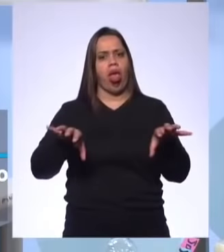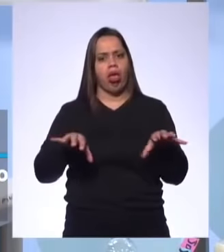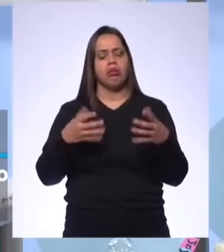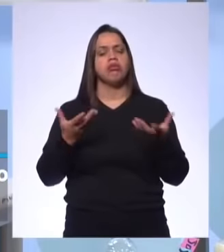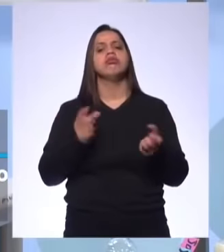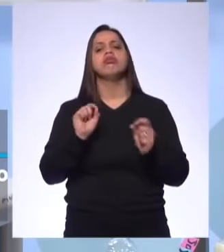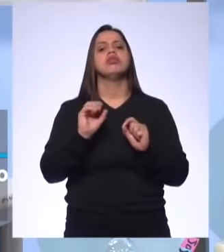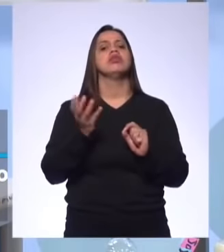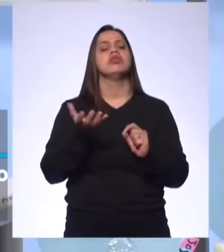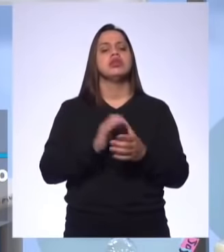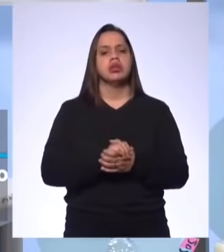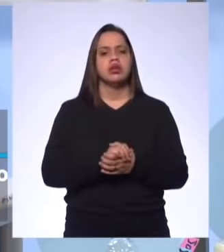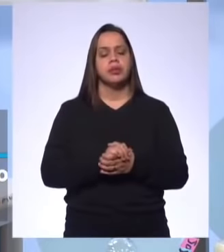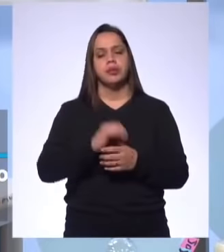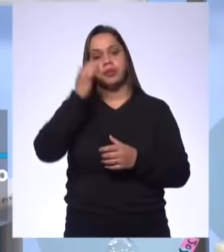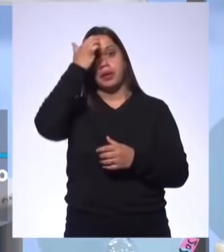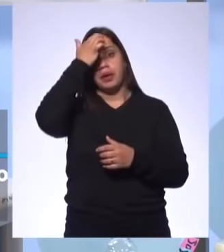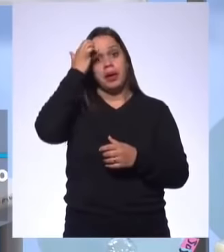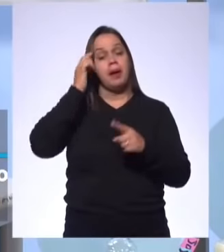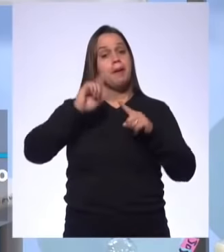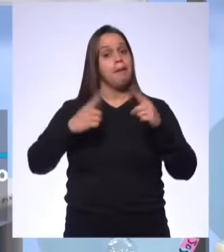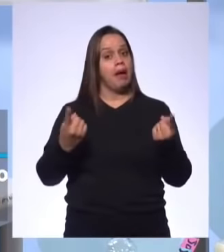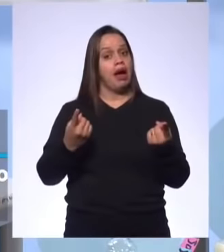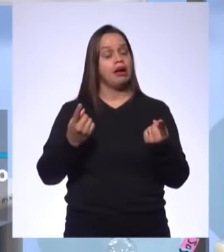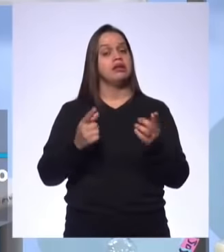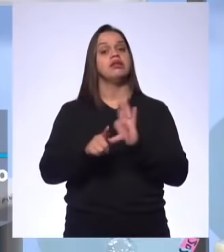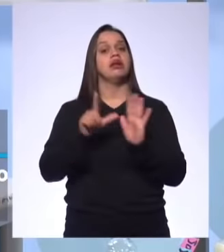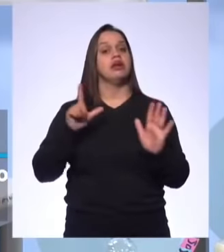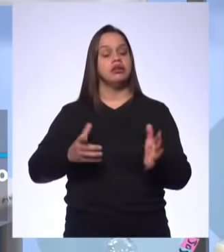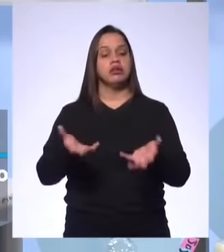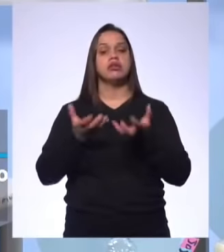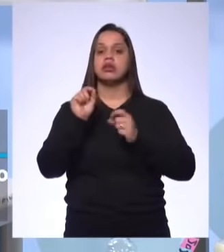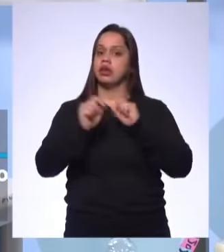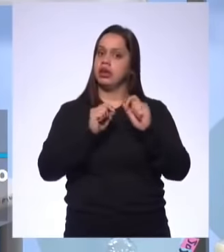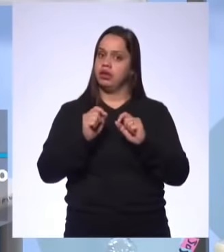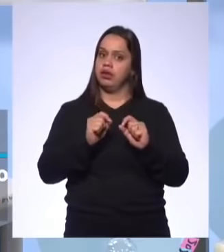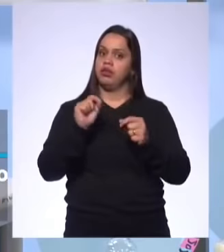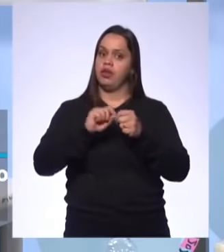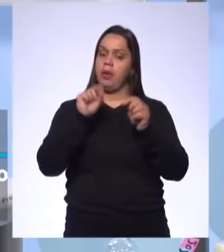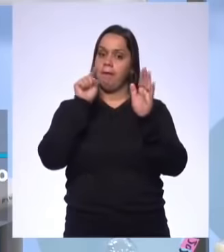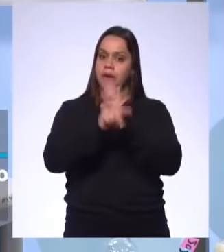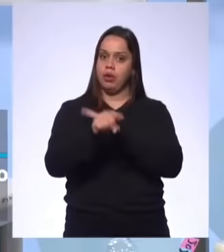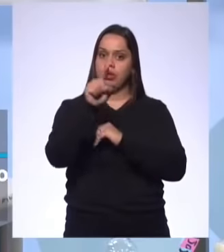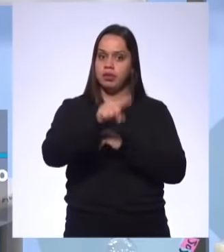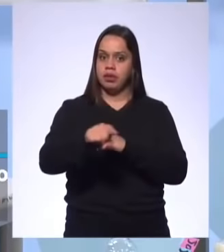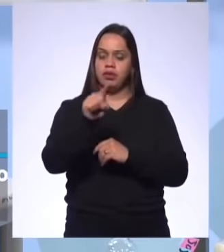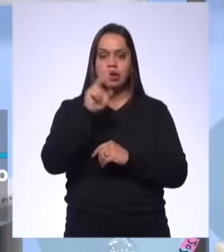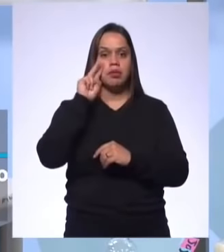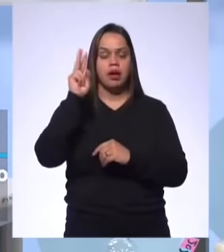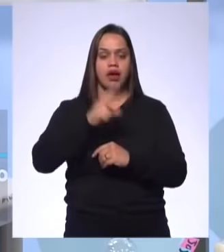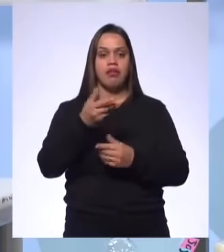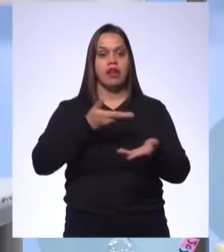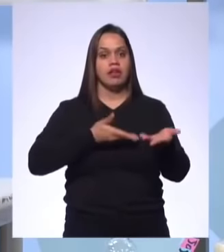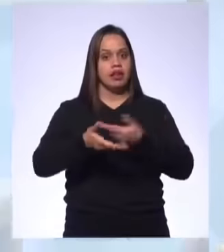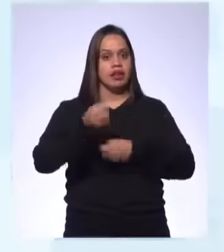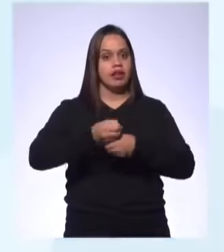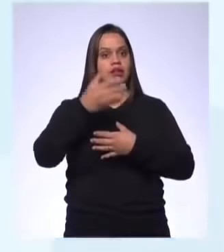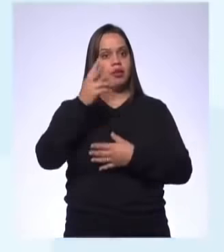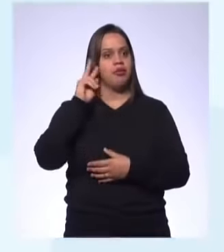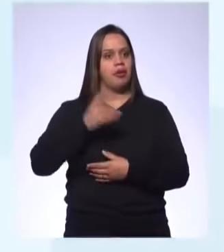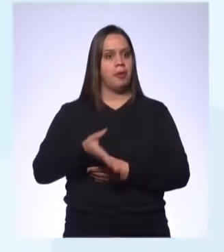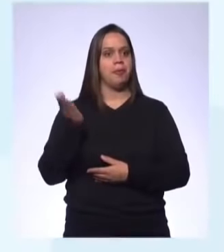Mas antes, eu gostaria de deixar para vocês uma pergunta, como sempre fazemos, para ver a interação do chat na tela para